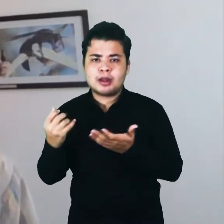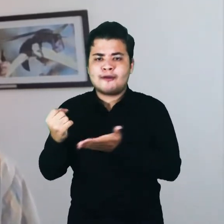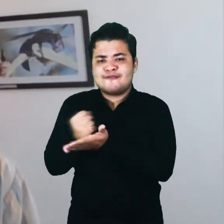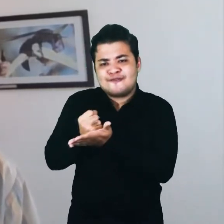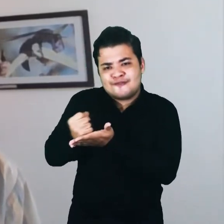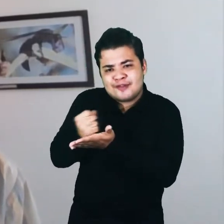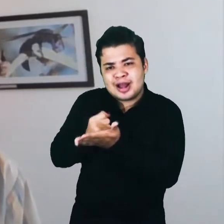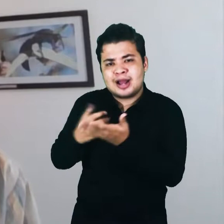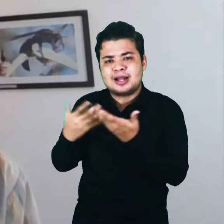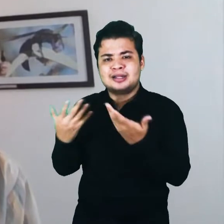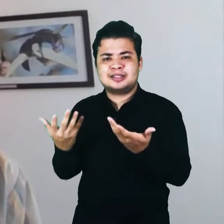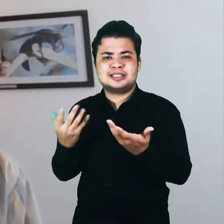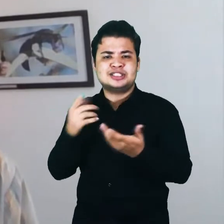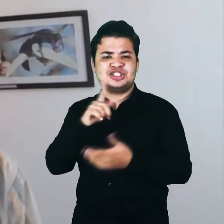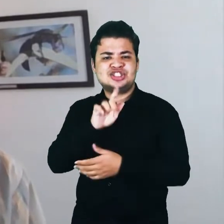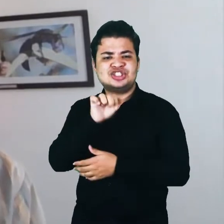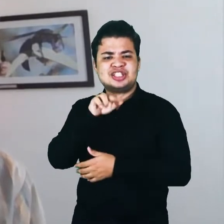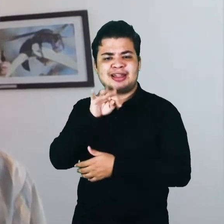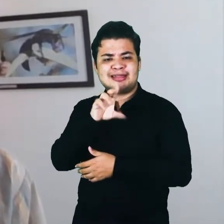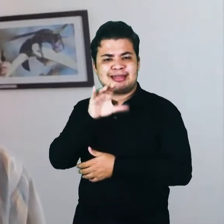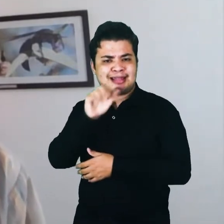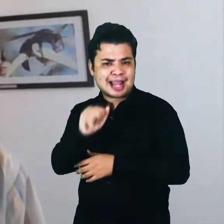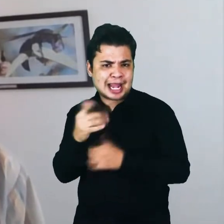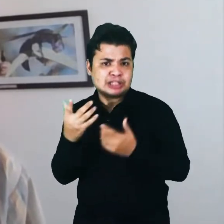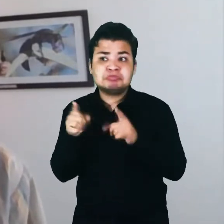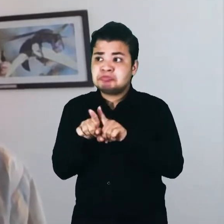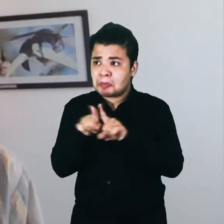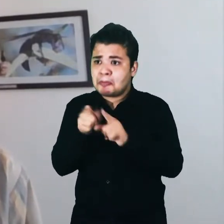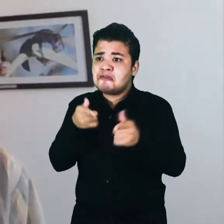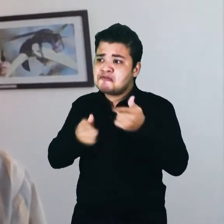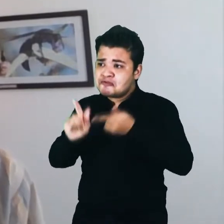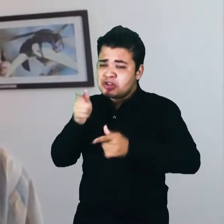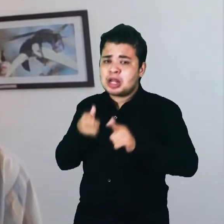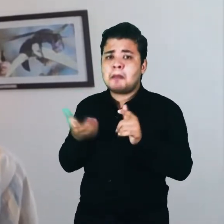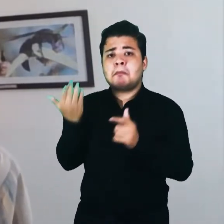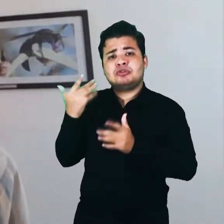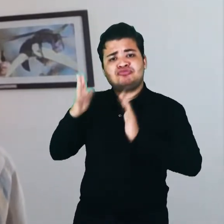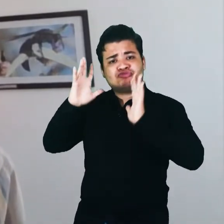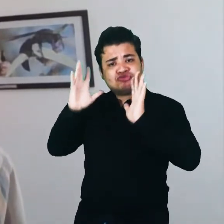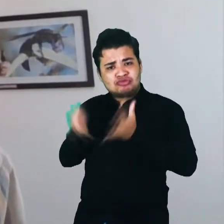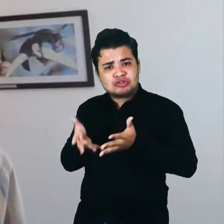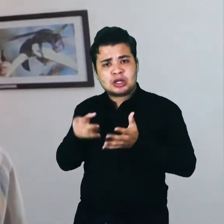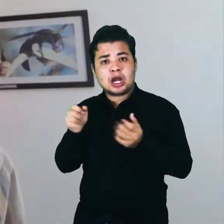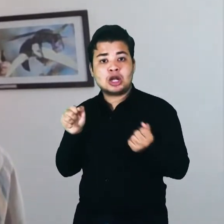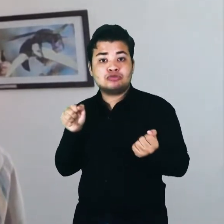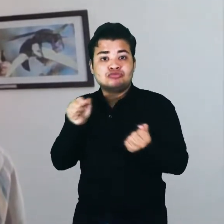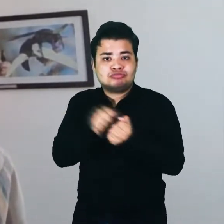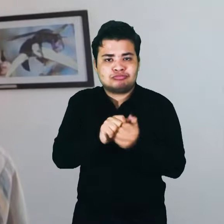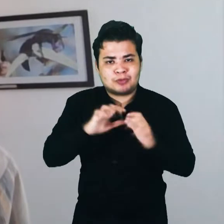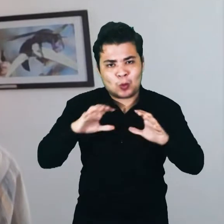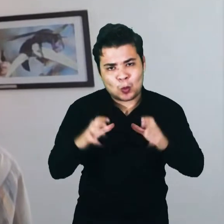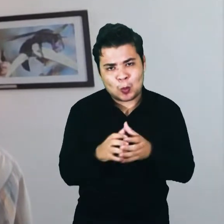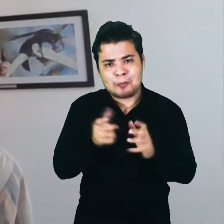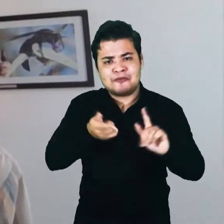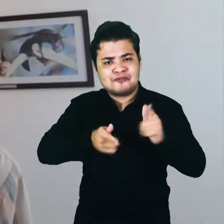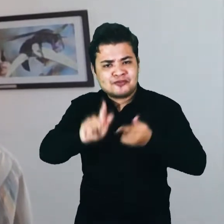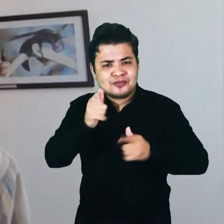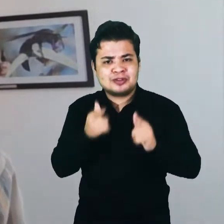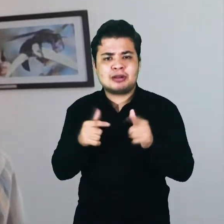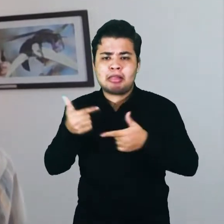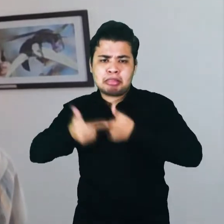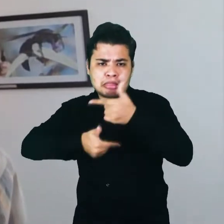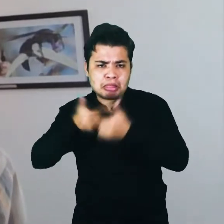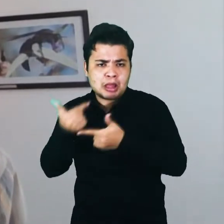farmácia, de genética, né? Até de física, que eu já desenvolvi trabalho com pessoal de física, né?